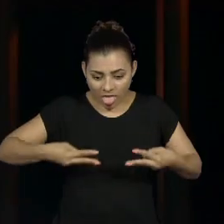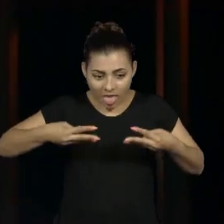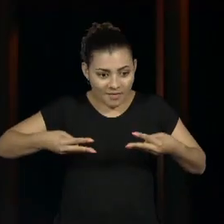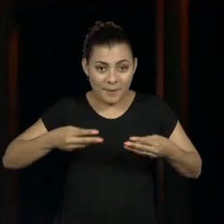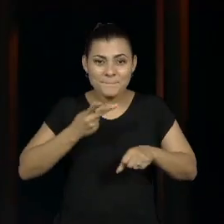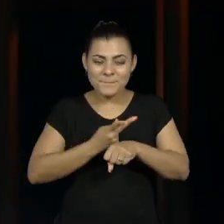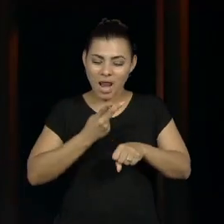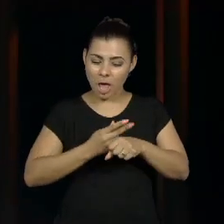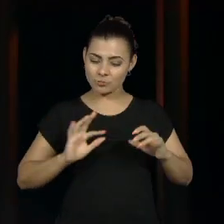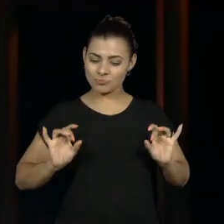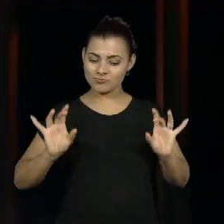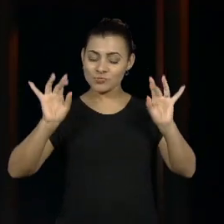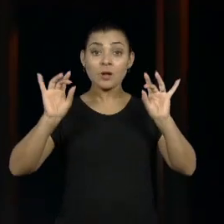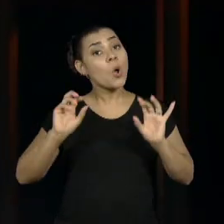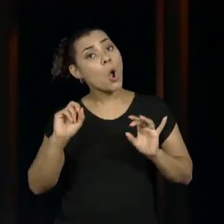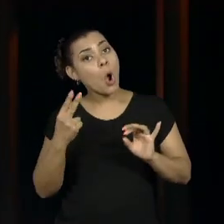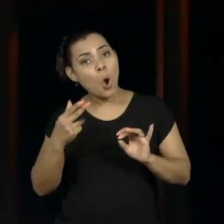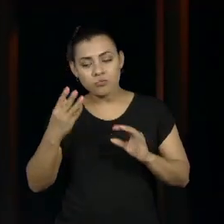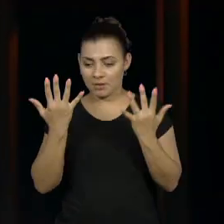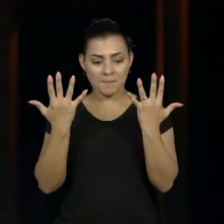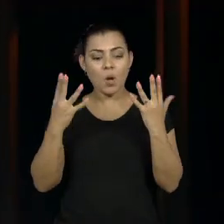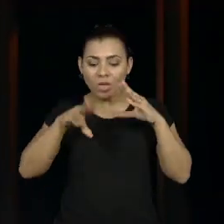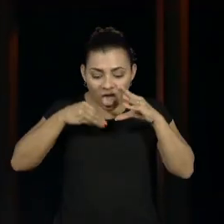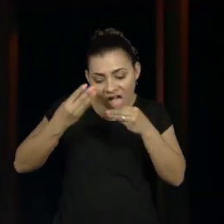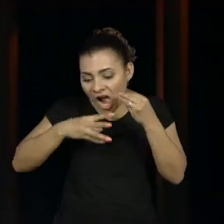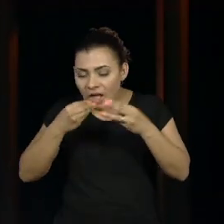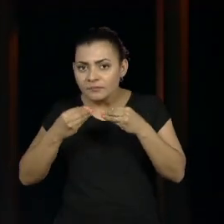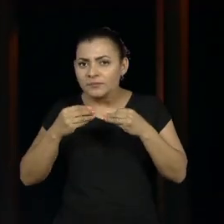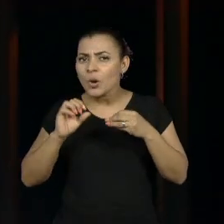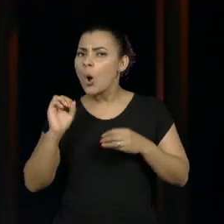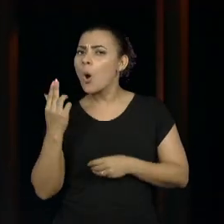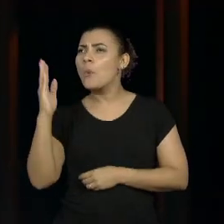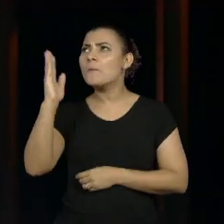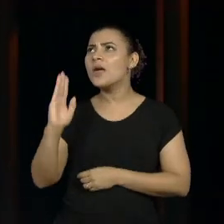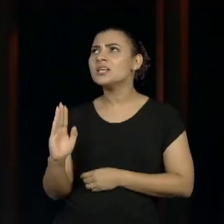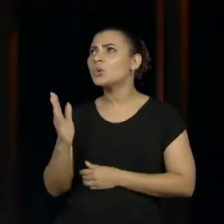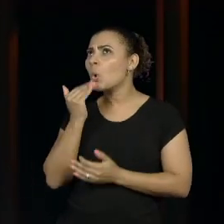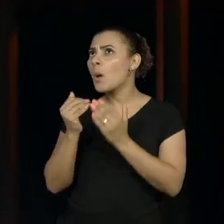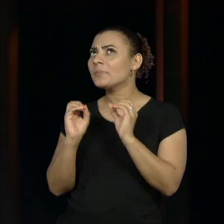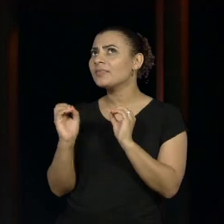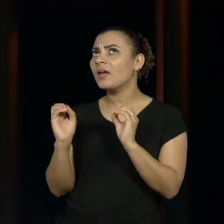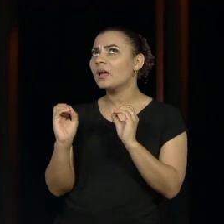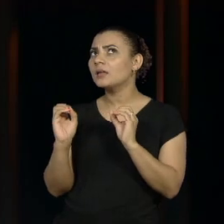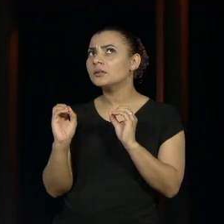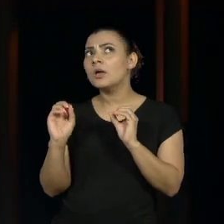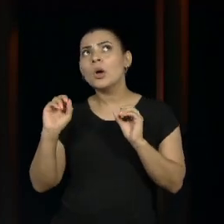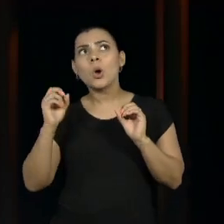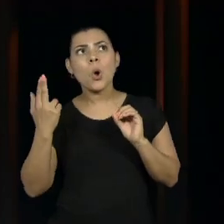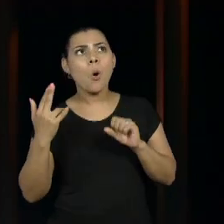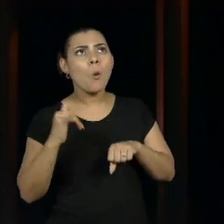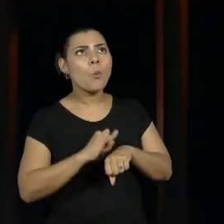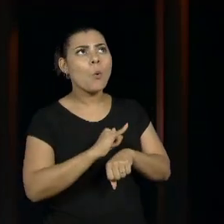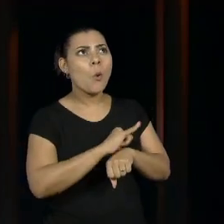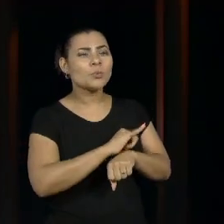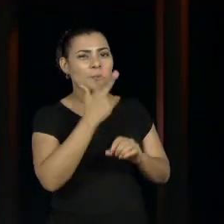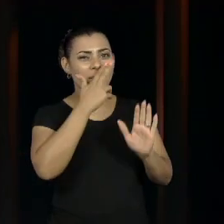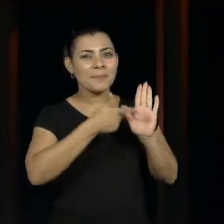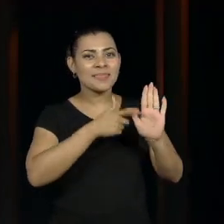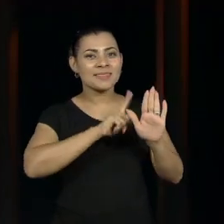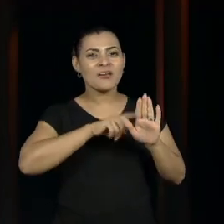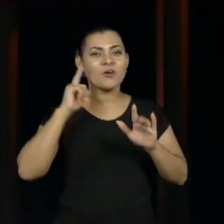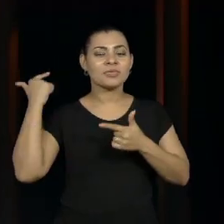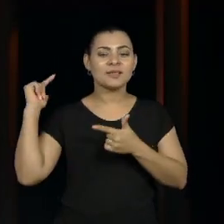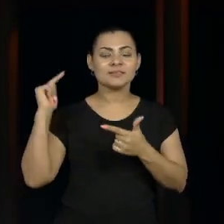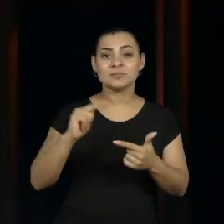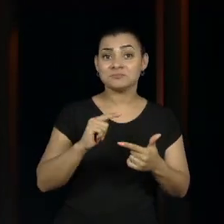ou será que o Brasil é o que não come o Brasil gordo na contradição os